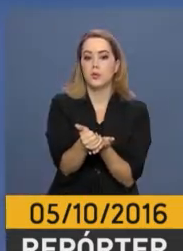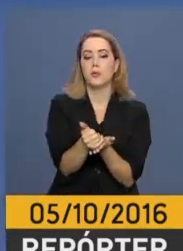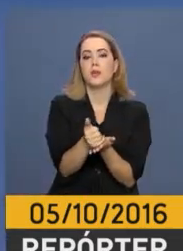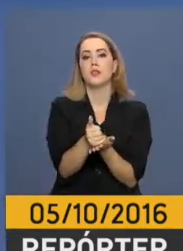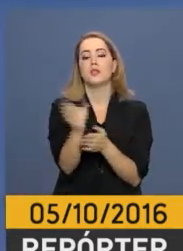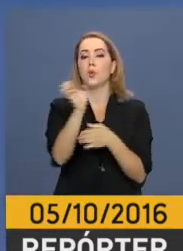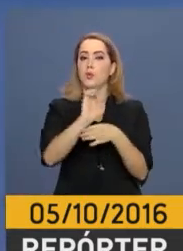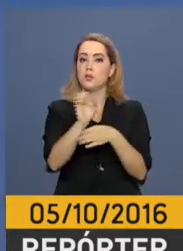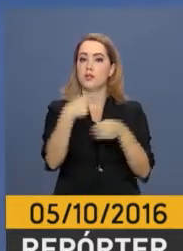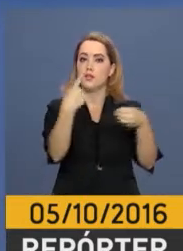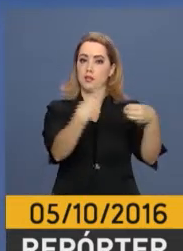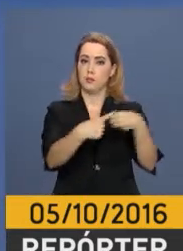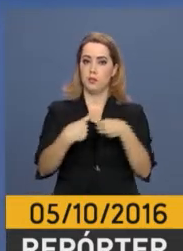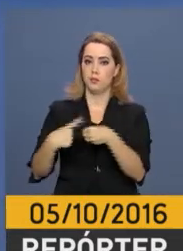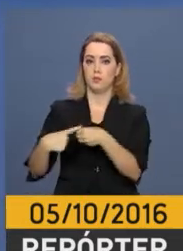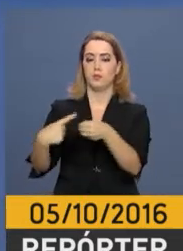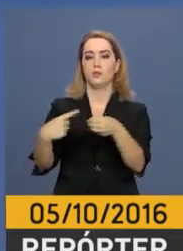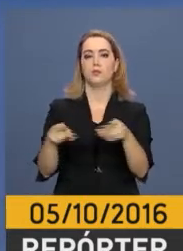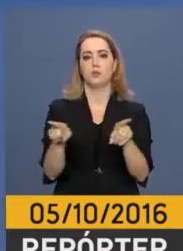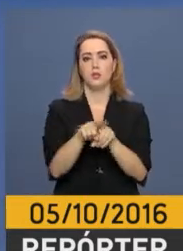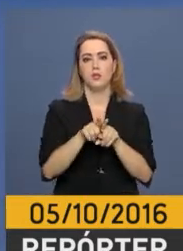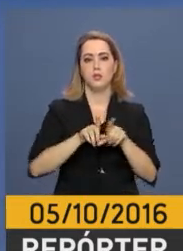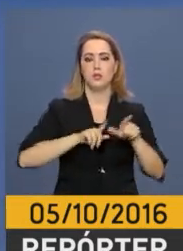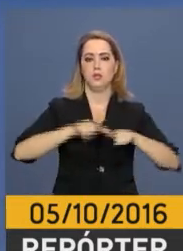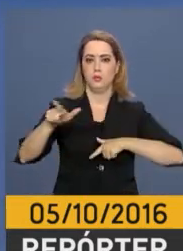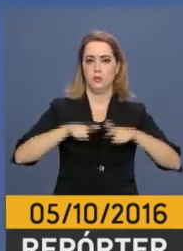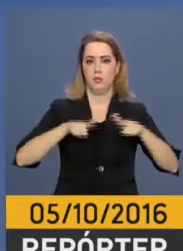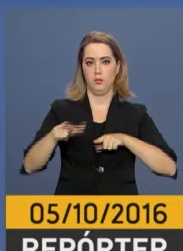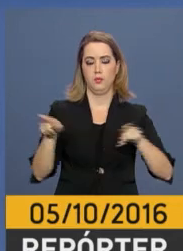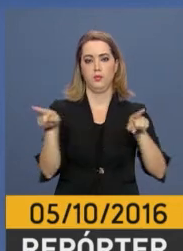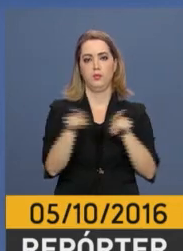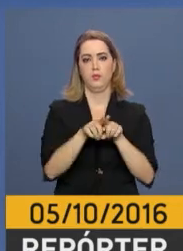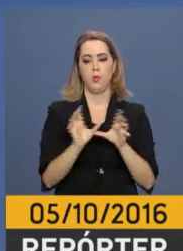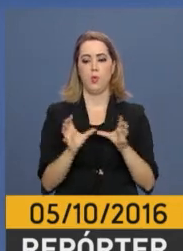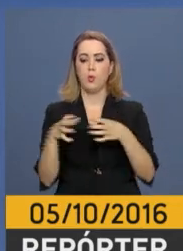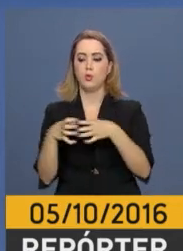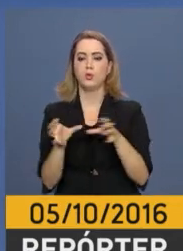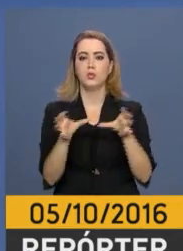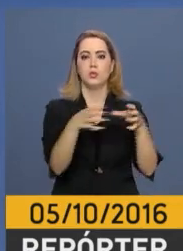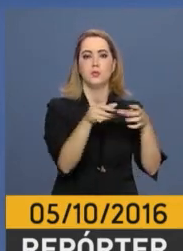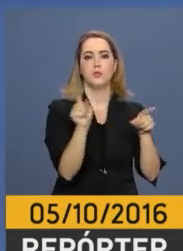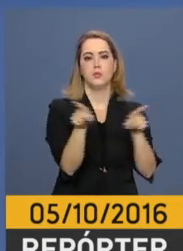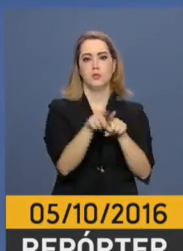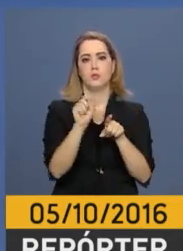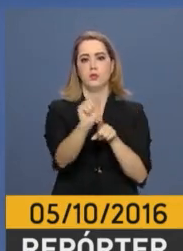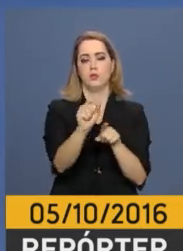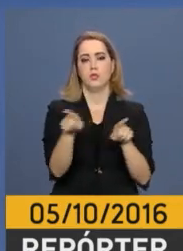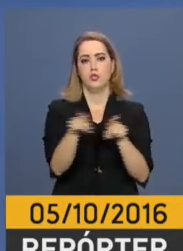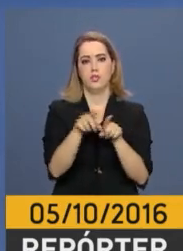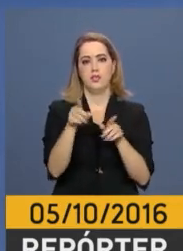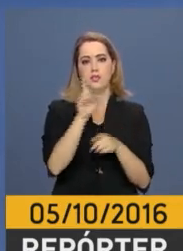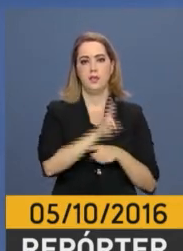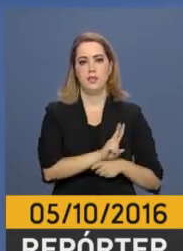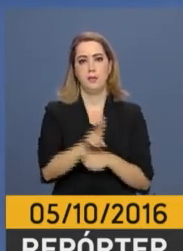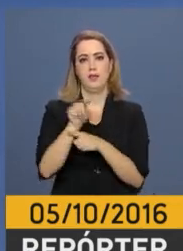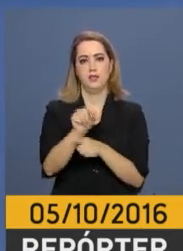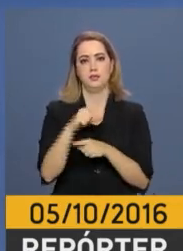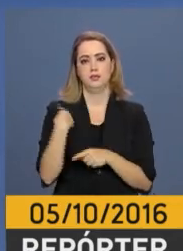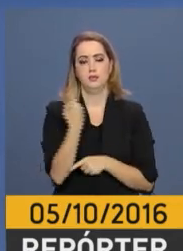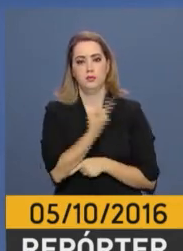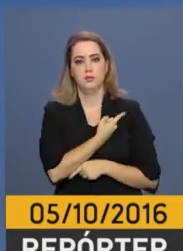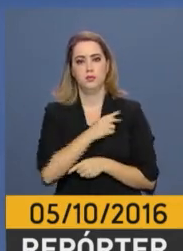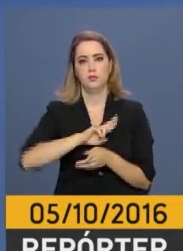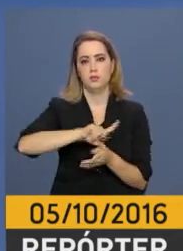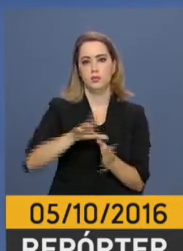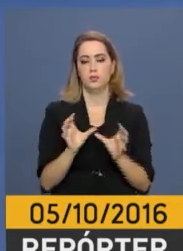municípios vai ser operacionalizado por come com comitês gestores envolvendo várias áreas